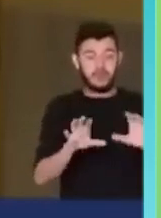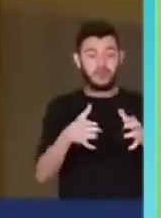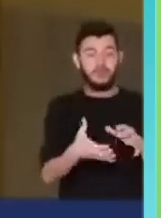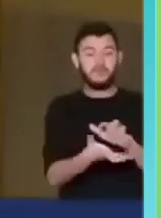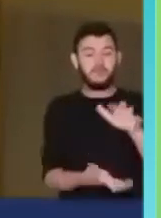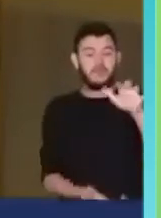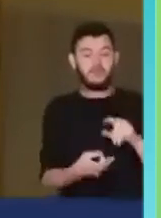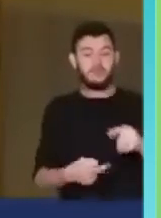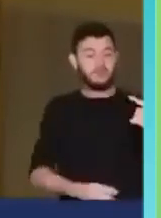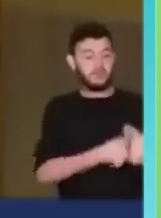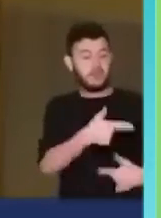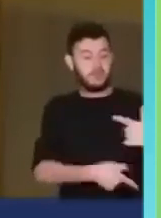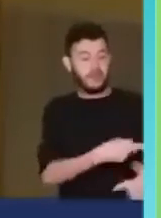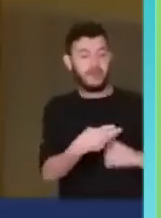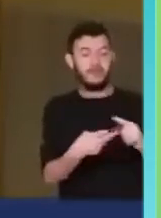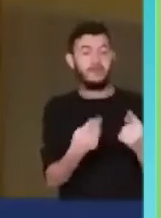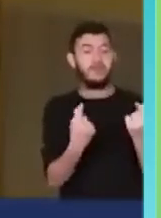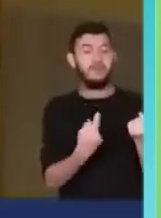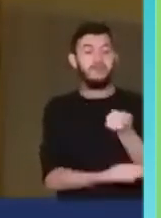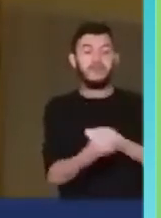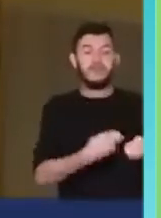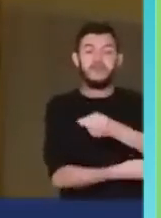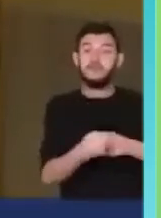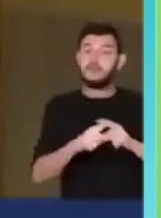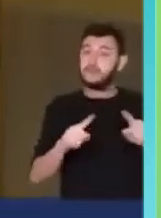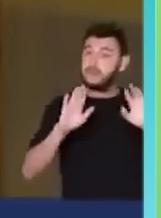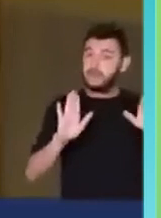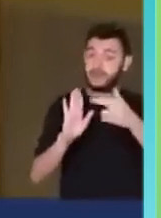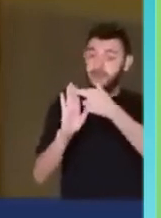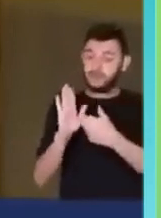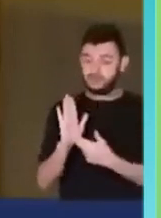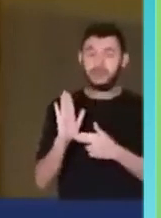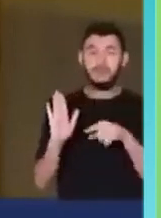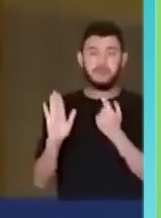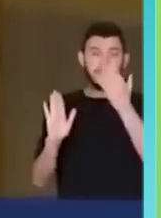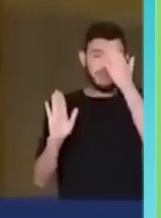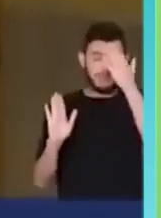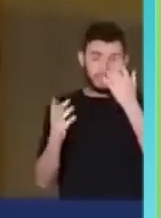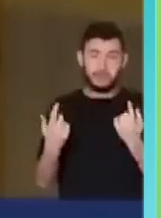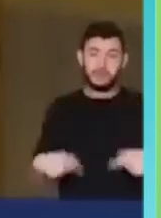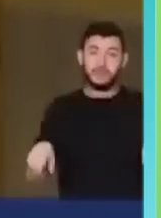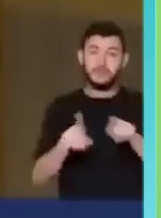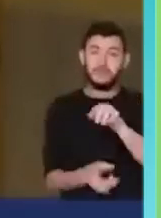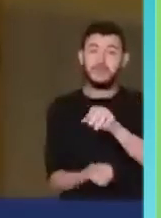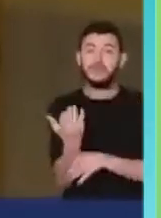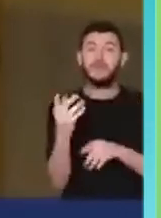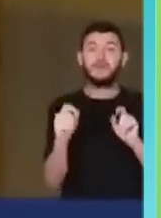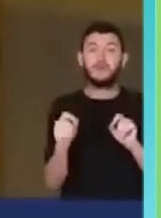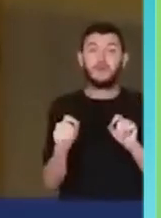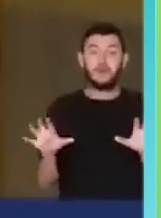trabalho e pela comissão de Finanças ou seja preenchimento aberto será necessário que seja criada então